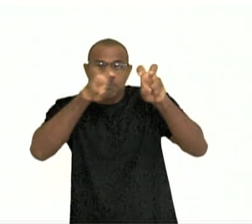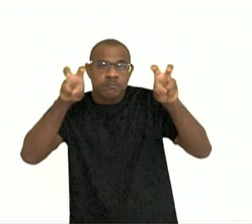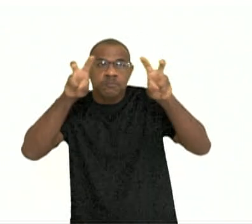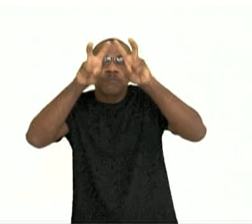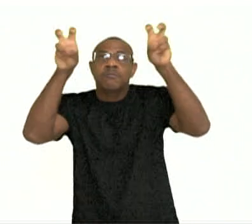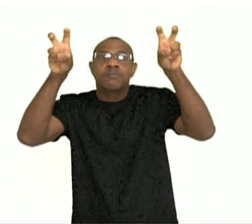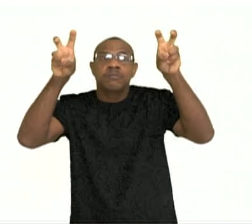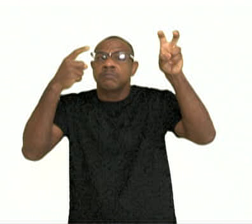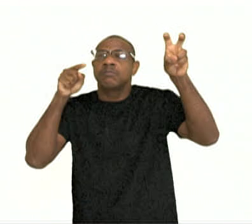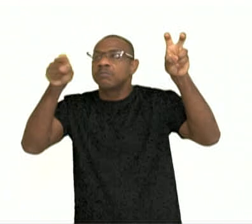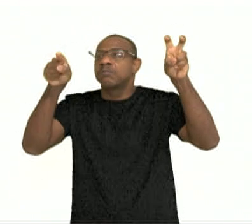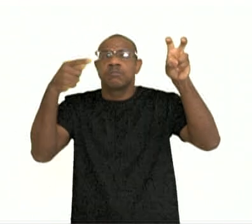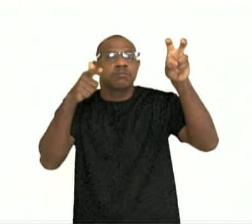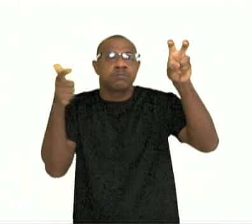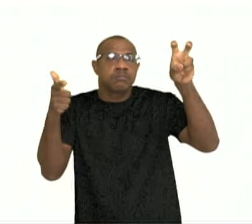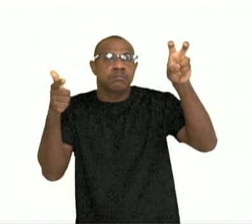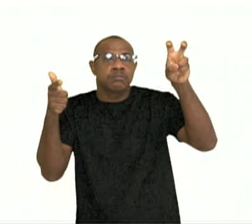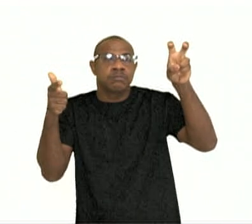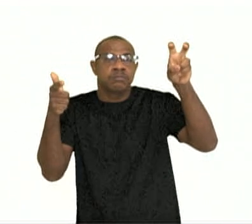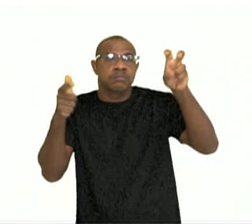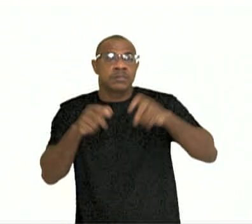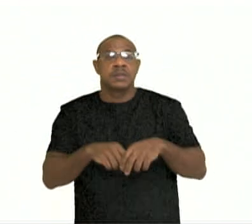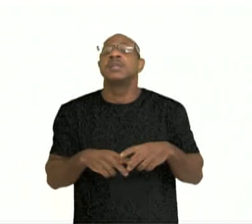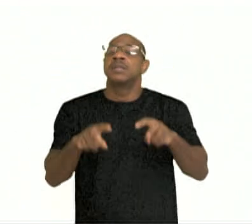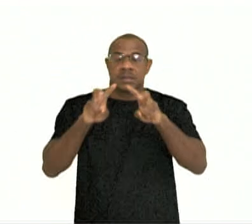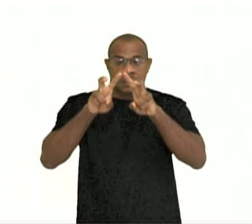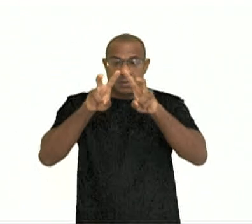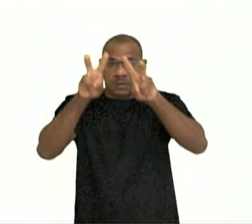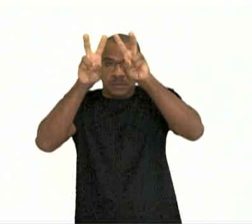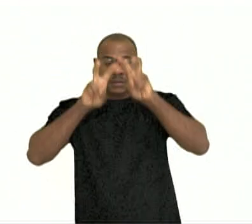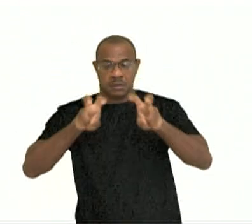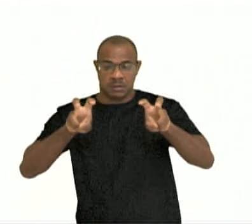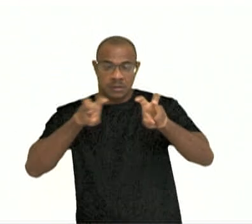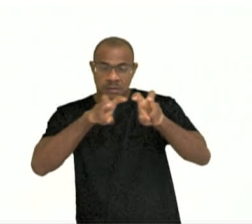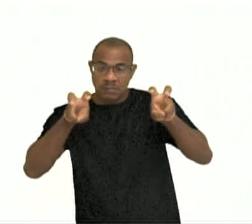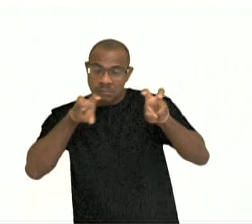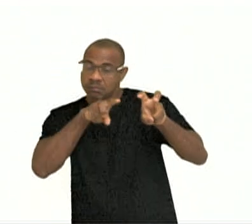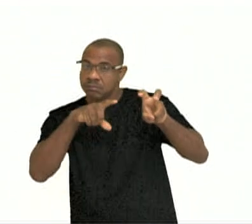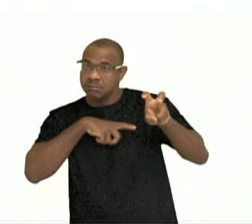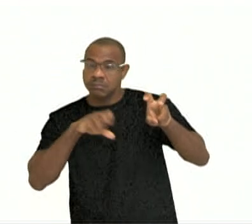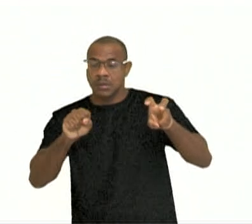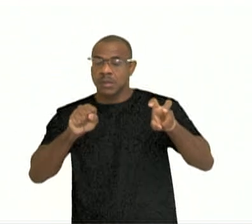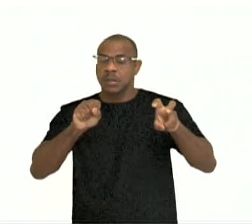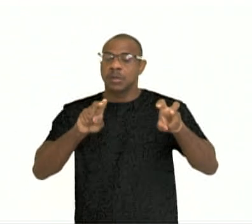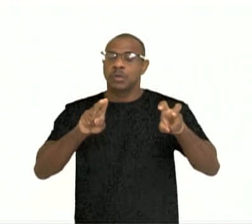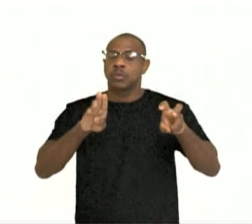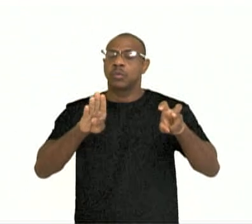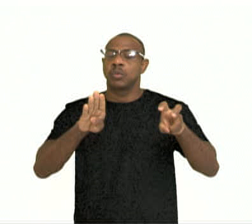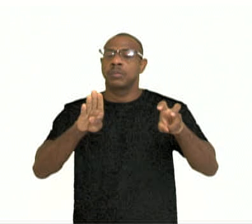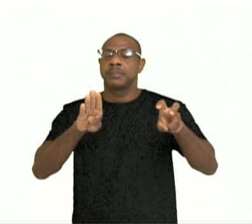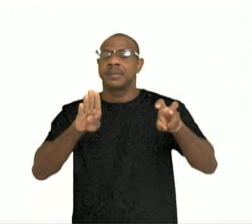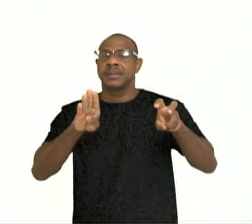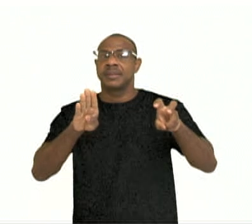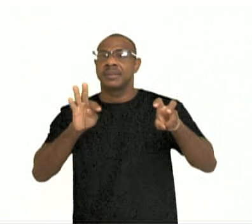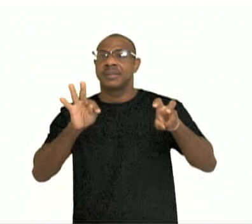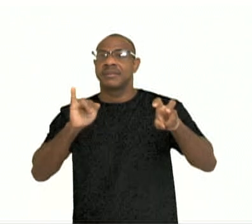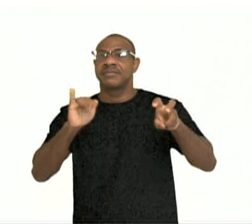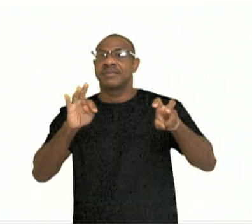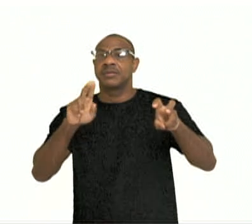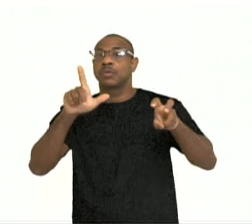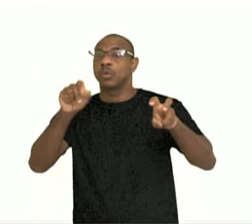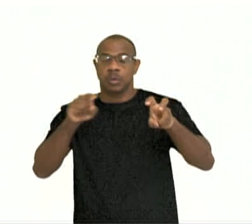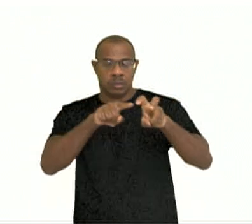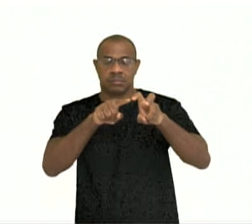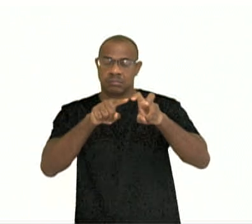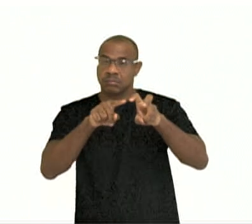uso ponto final. E no subtítulo eu uso ponto final. Antes que você fique com dúvida, já estou te explicando por isso esse